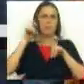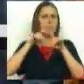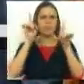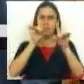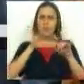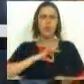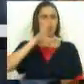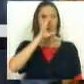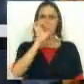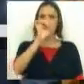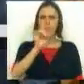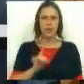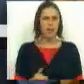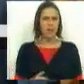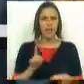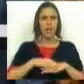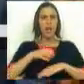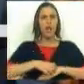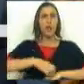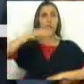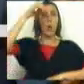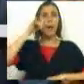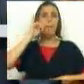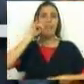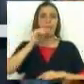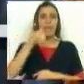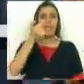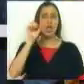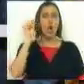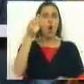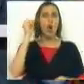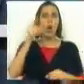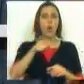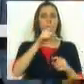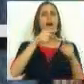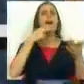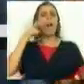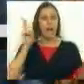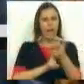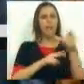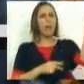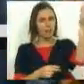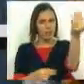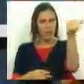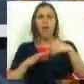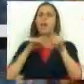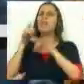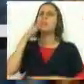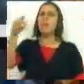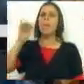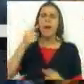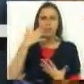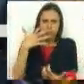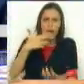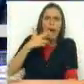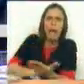Não se refugie, Sr. Ministro, na Torre de Marfim, de 5 de Outubro, e desça à realidade, Sr. Deputado Emílio Guerreiro, desça à